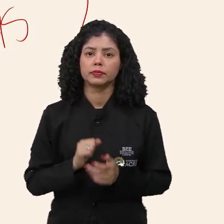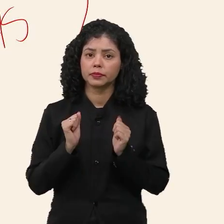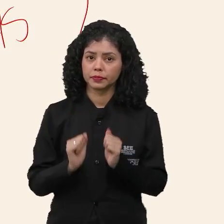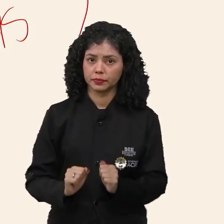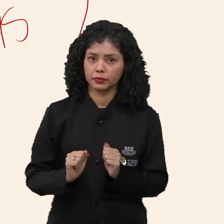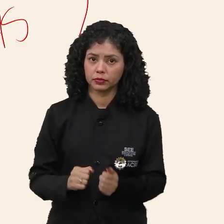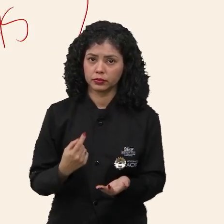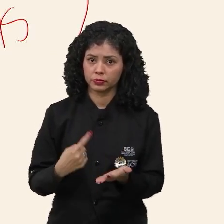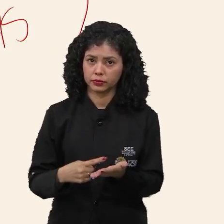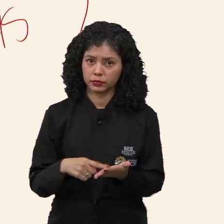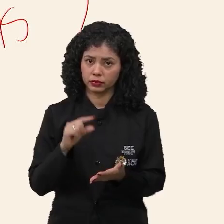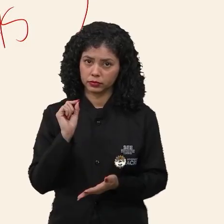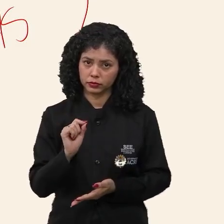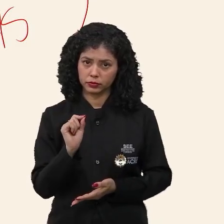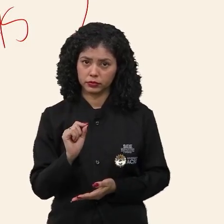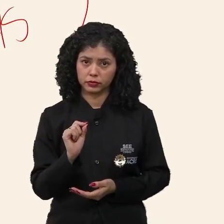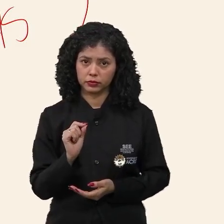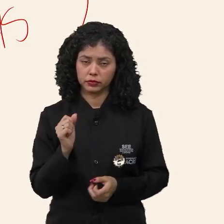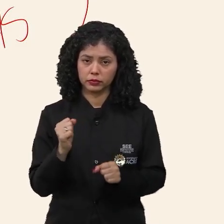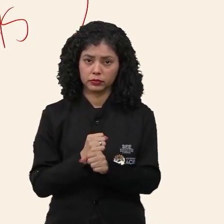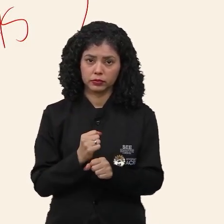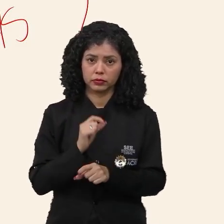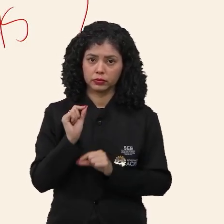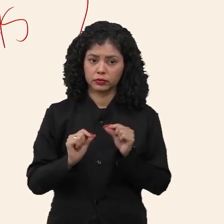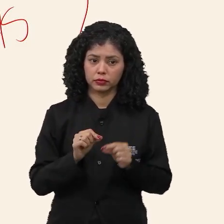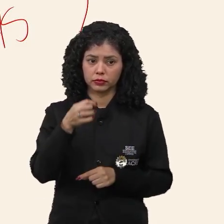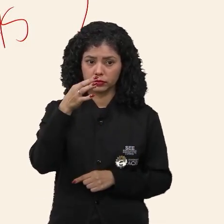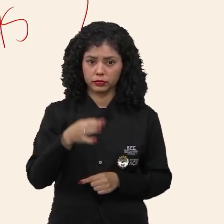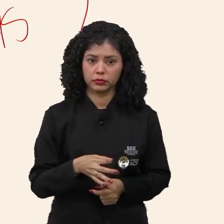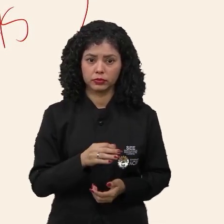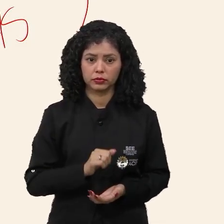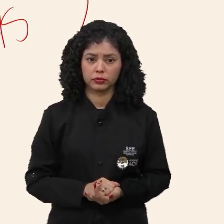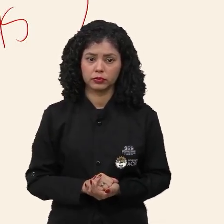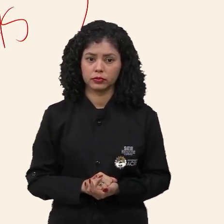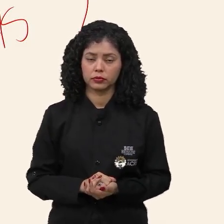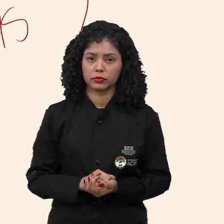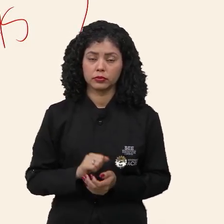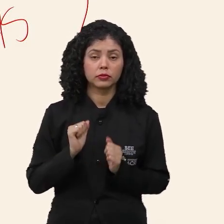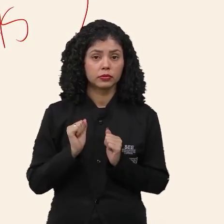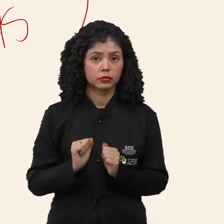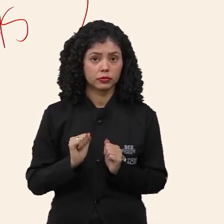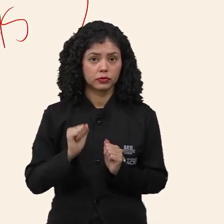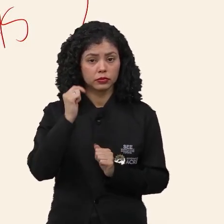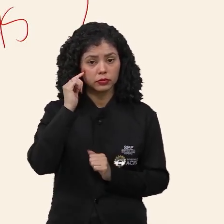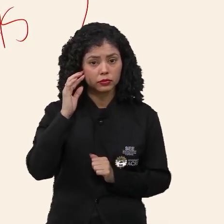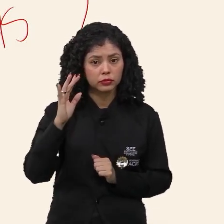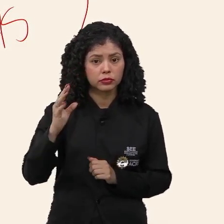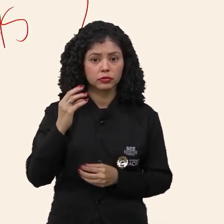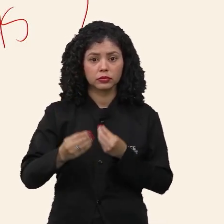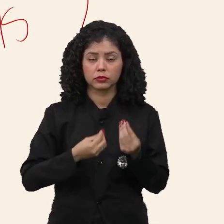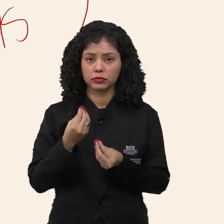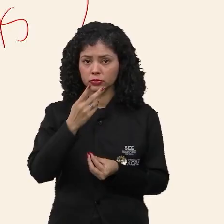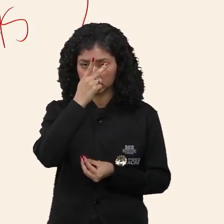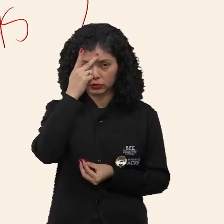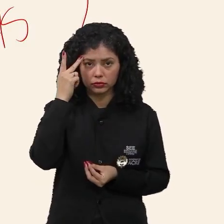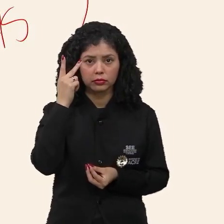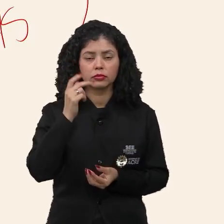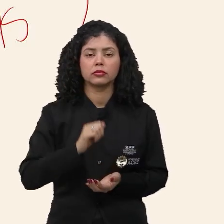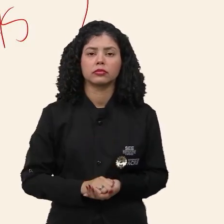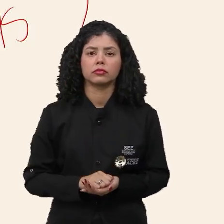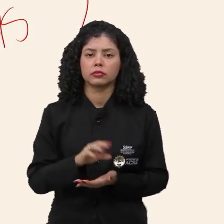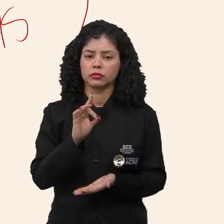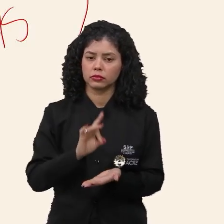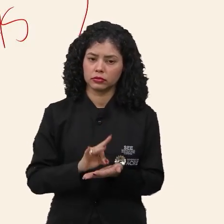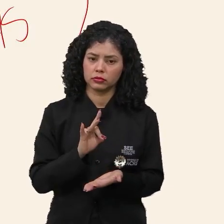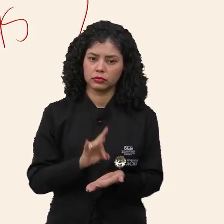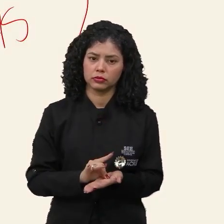pode considerar essa construção correta, pois reflete a forma como muitas pessoas